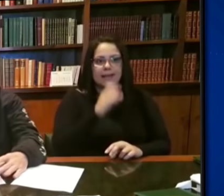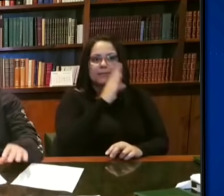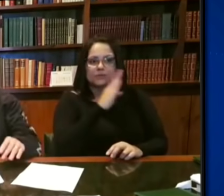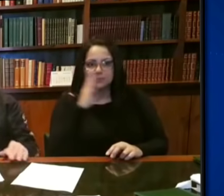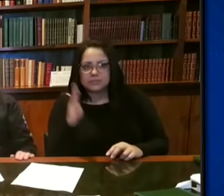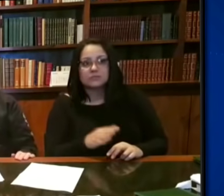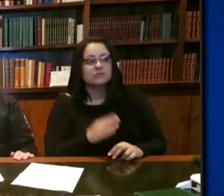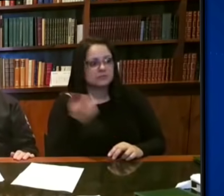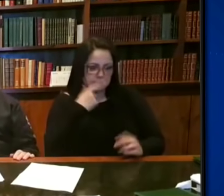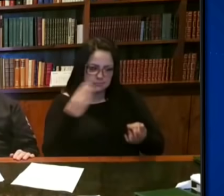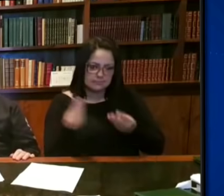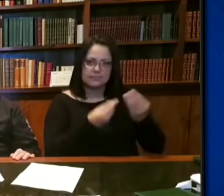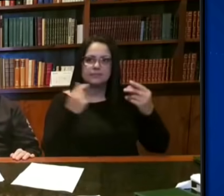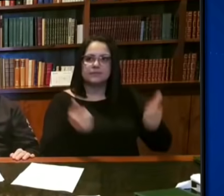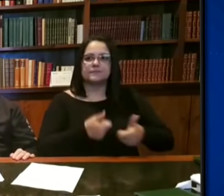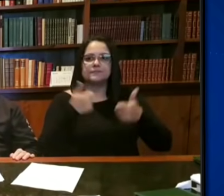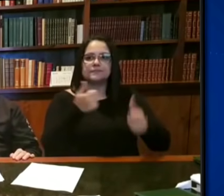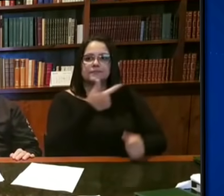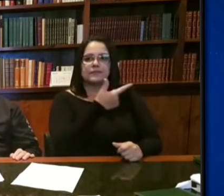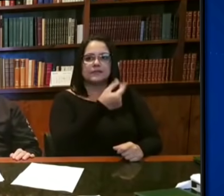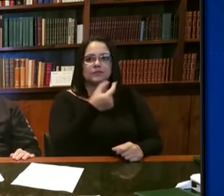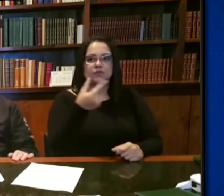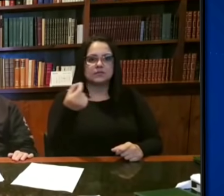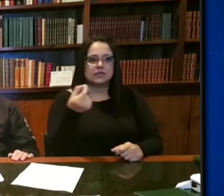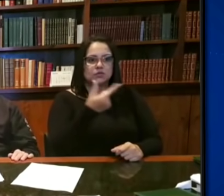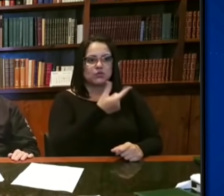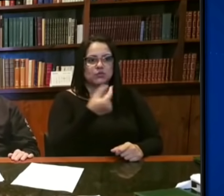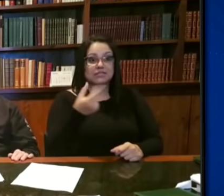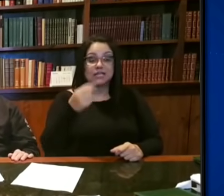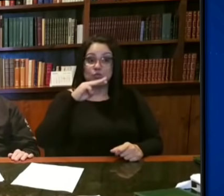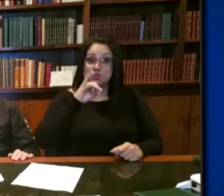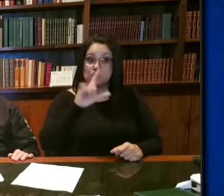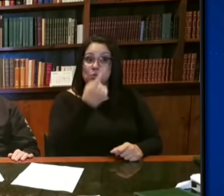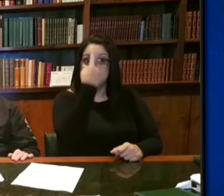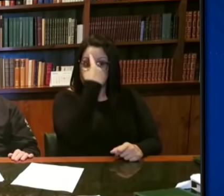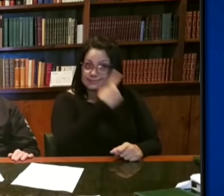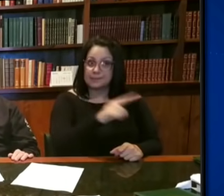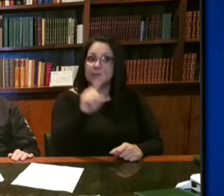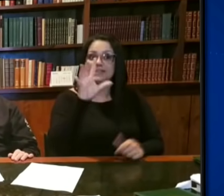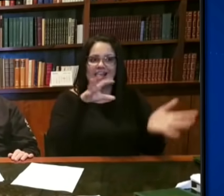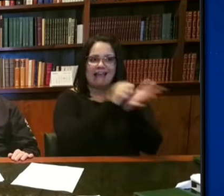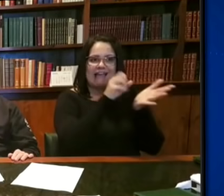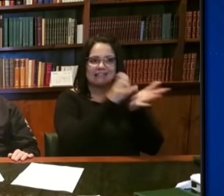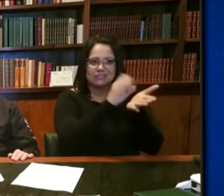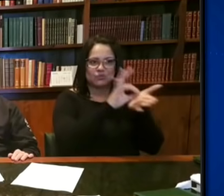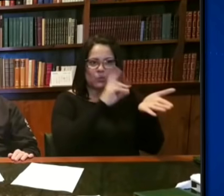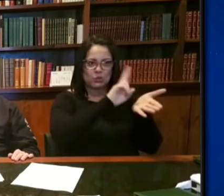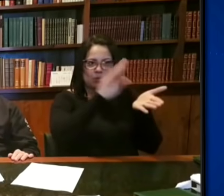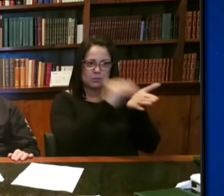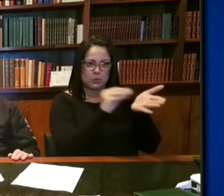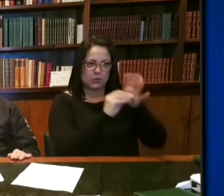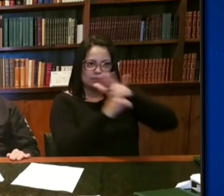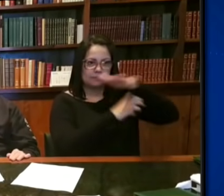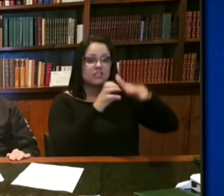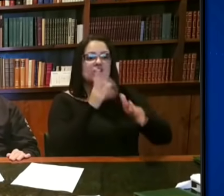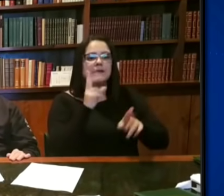dinheiro. Melhoramos o alcance. 200 mil já chegaram lá. 200 mil já se cadastraram. Pois é. Nós já emprestamos 6